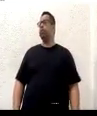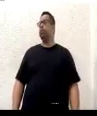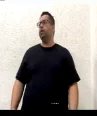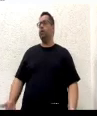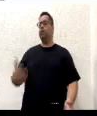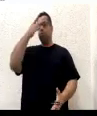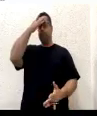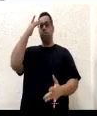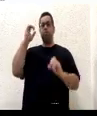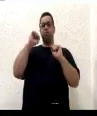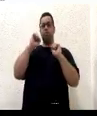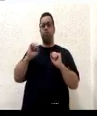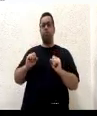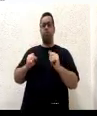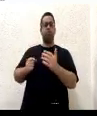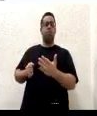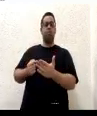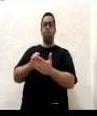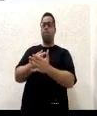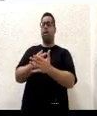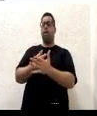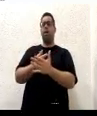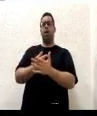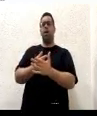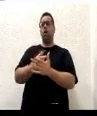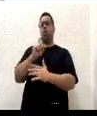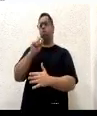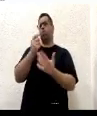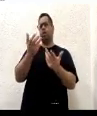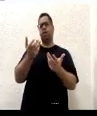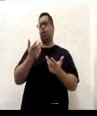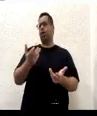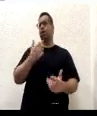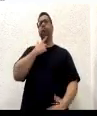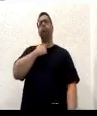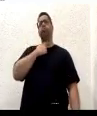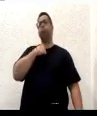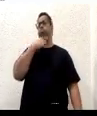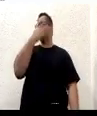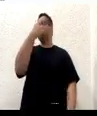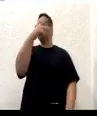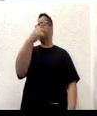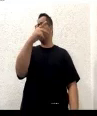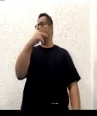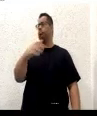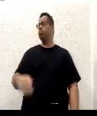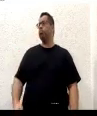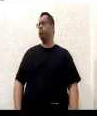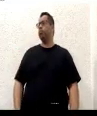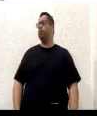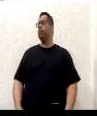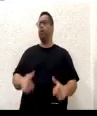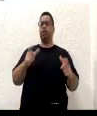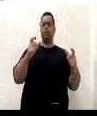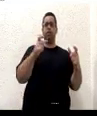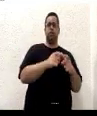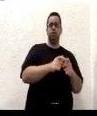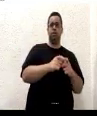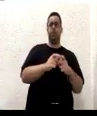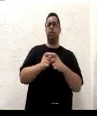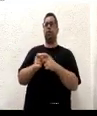que ela quer. Esse fato de um P, outro M, outro... Vamos levar isso em consideração, porque